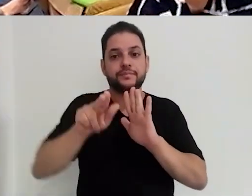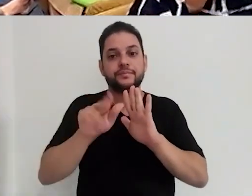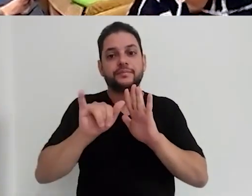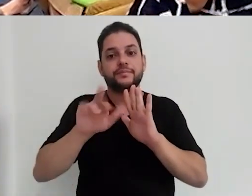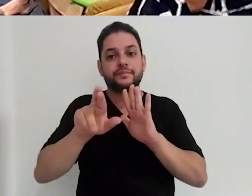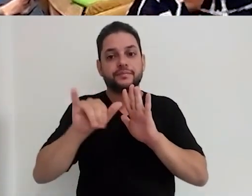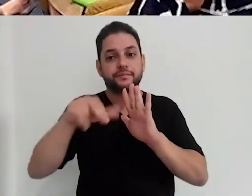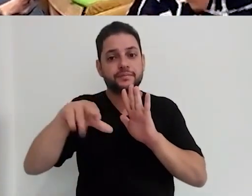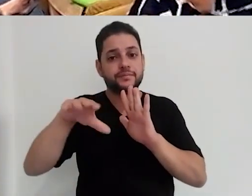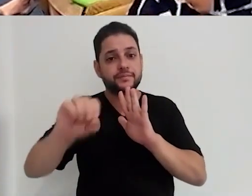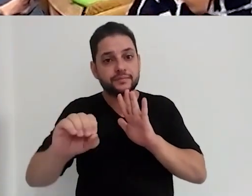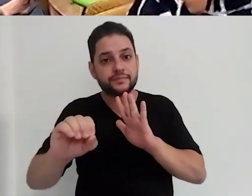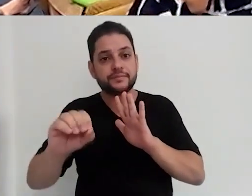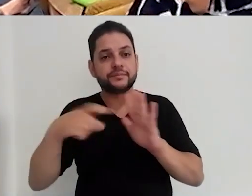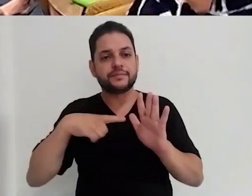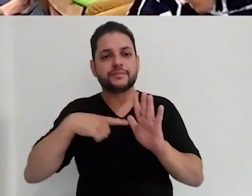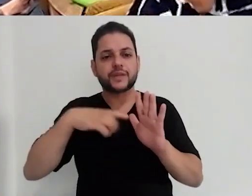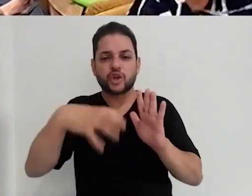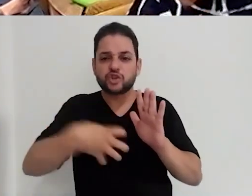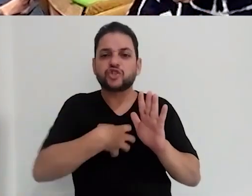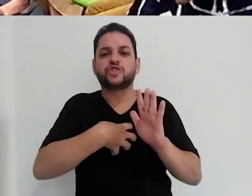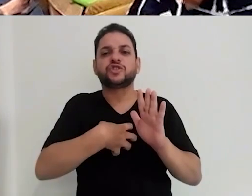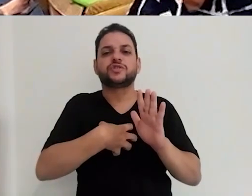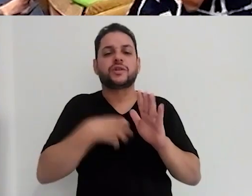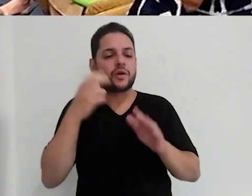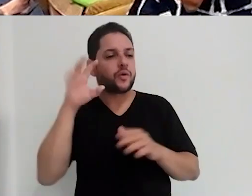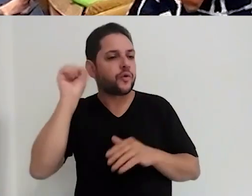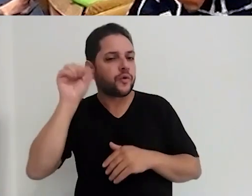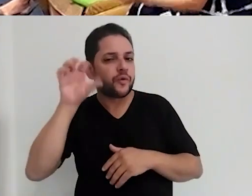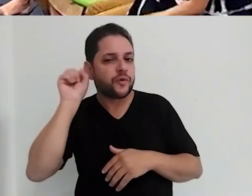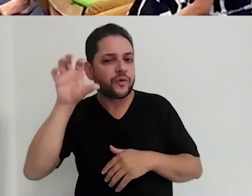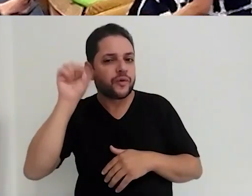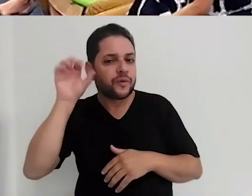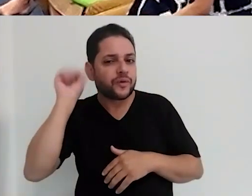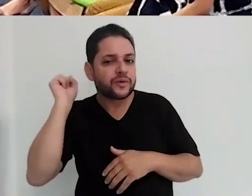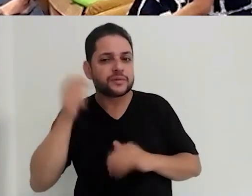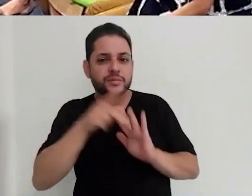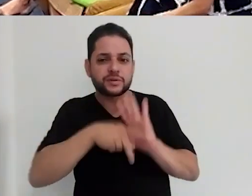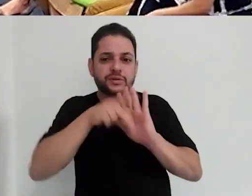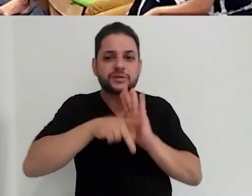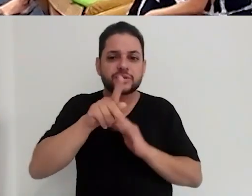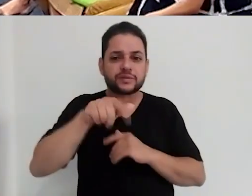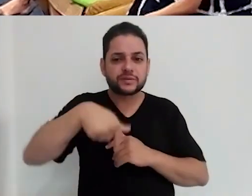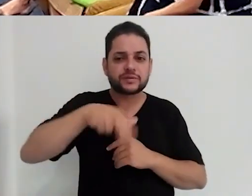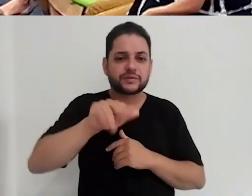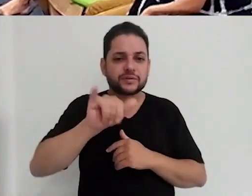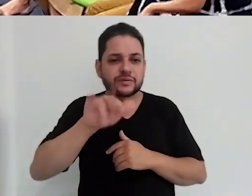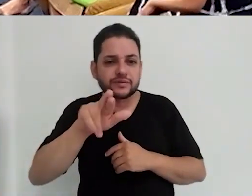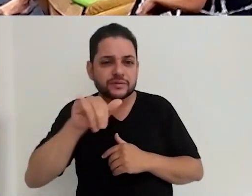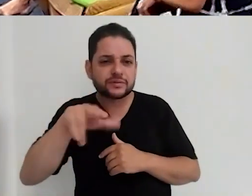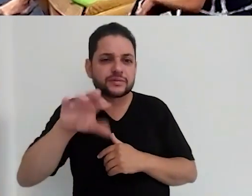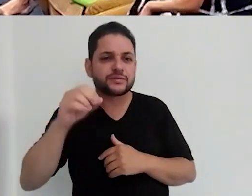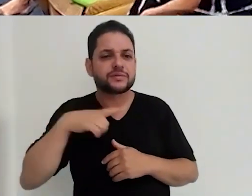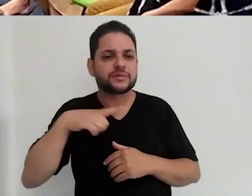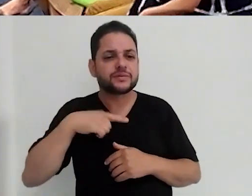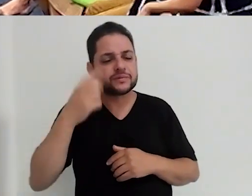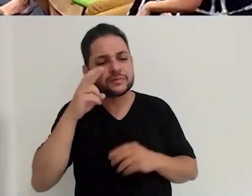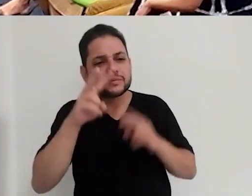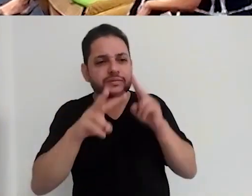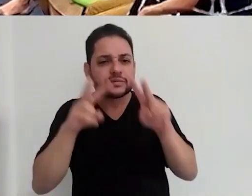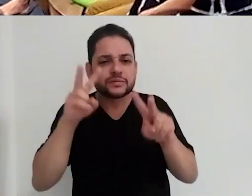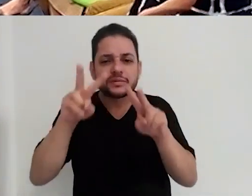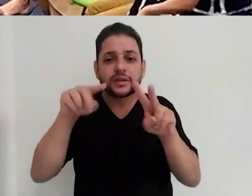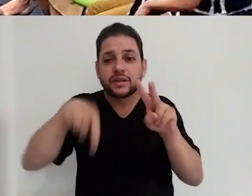uma coisa que me tocou muito quando eu comecei a ouvir, também mudou a forma como eu passei a encarar algumas coisas, né, nesse nosso